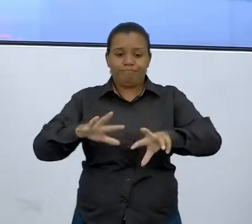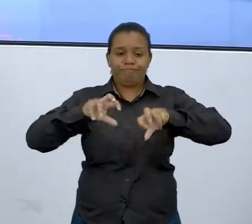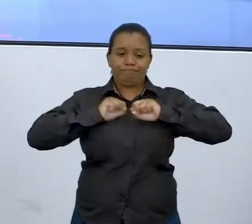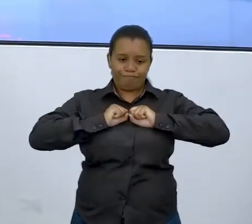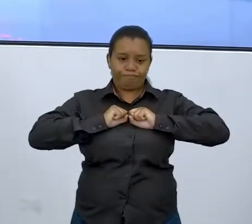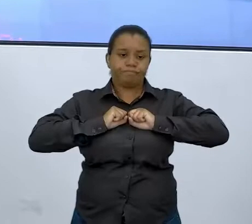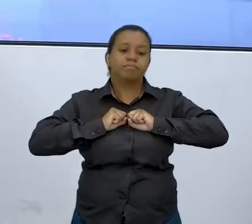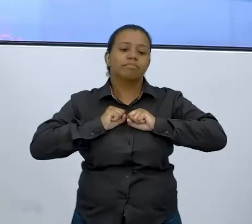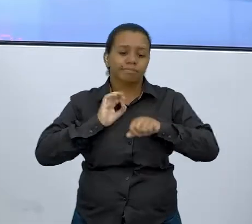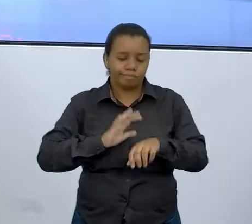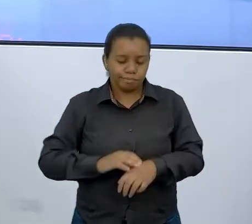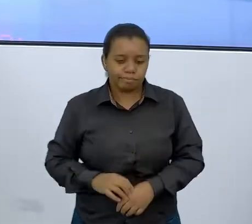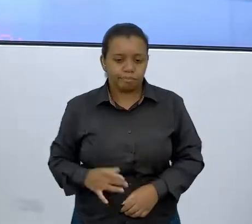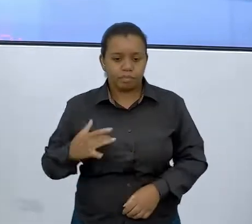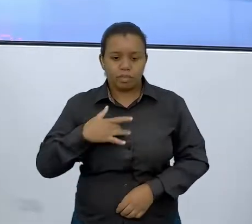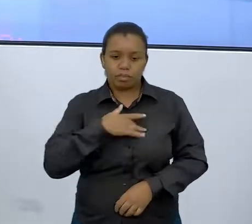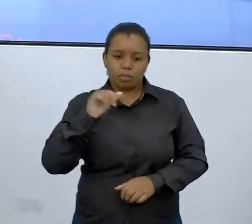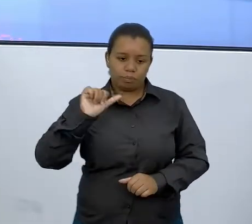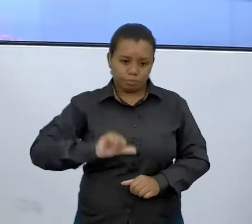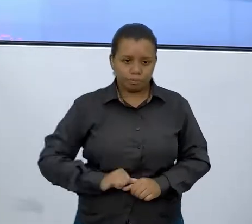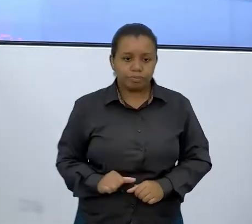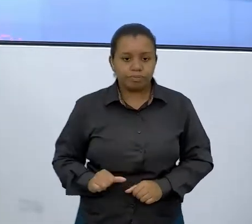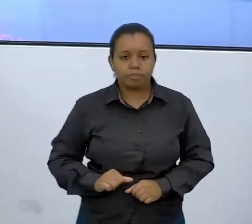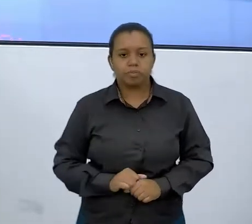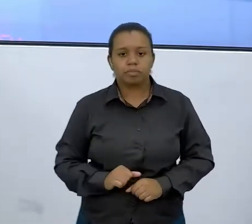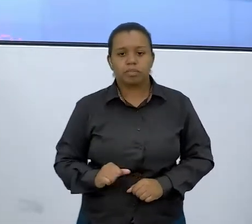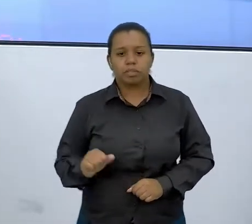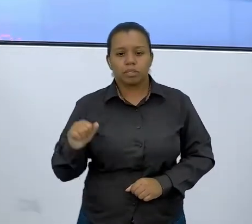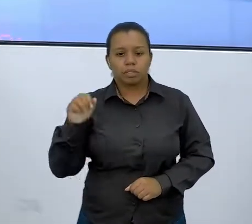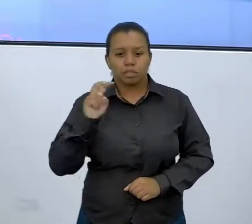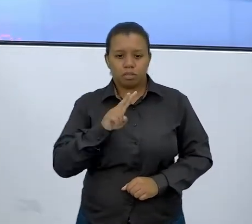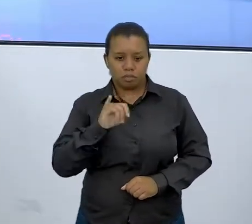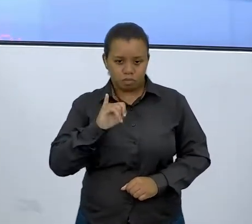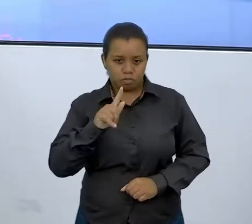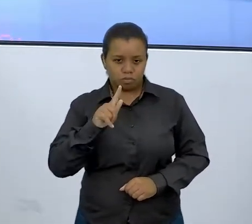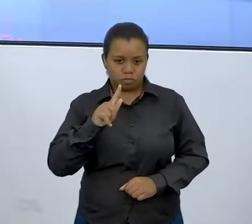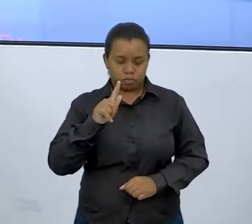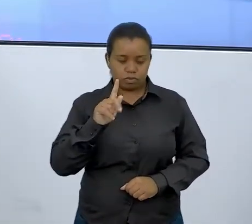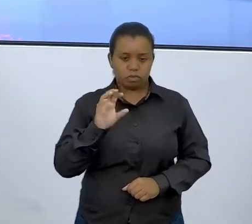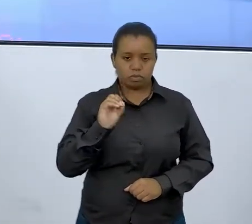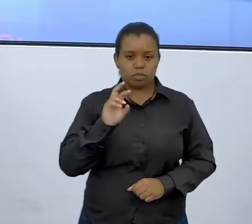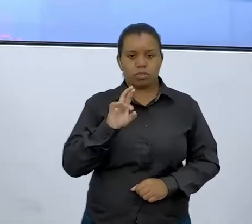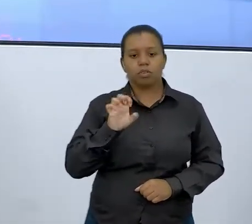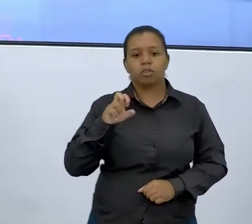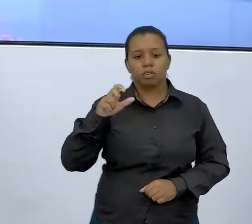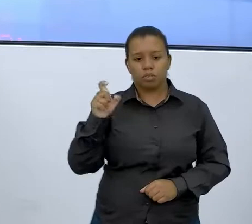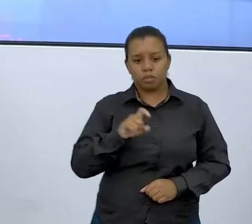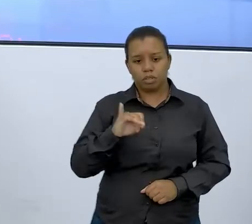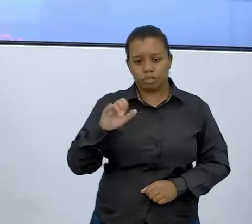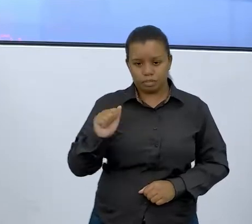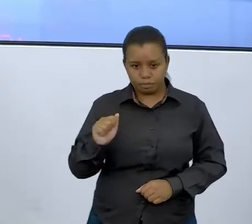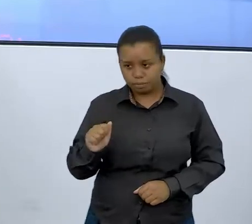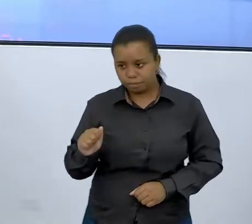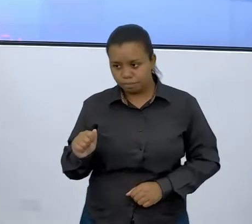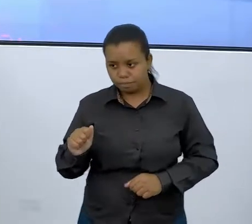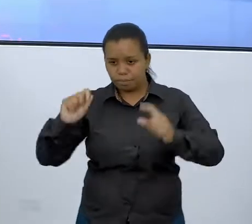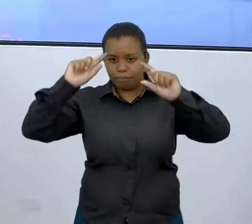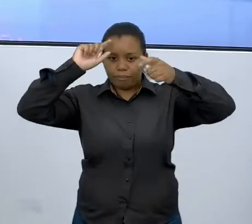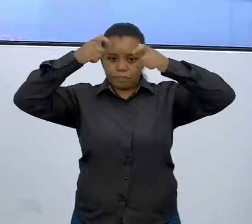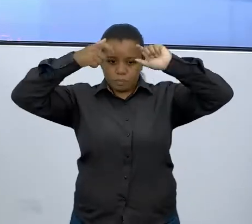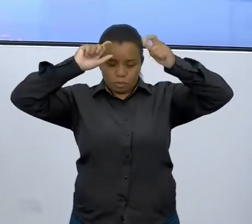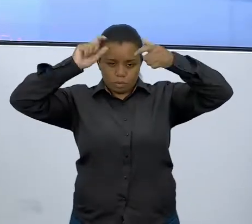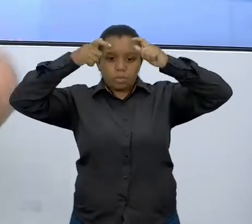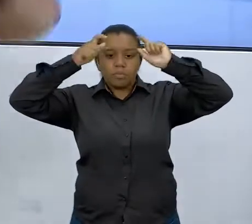vigorexia, e a vigorexia ela é um transtorno relacionado mais a homens, porque